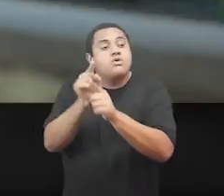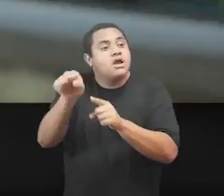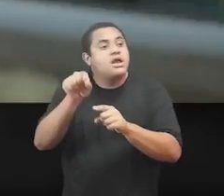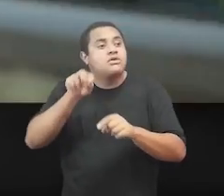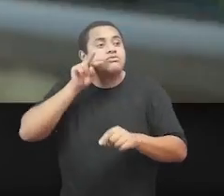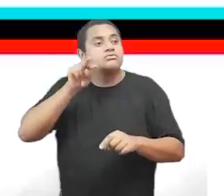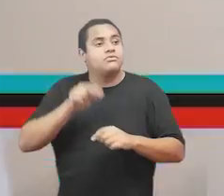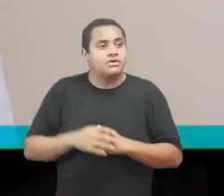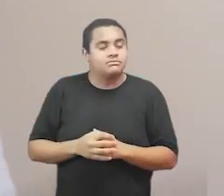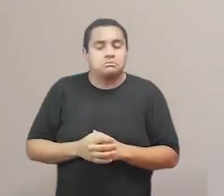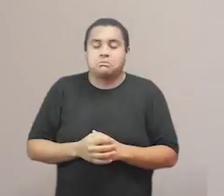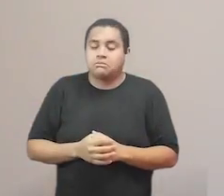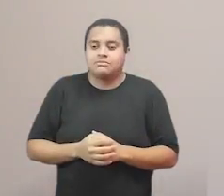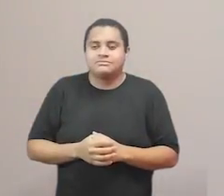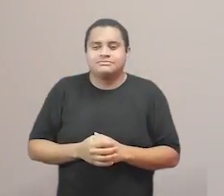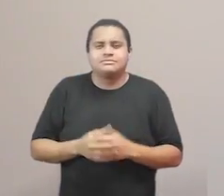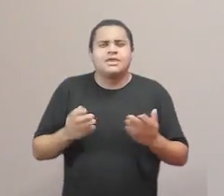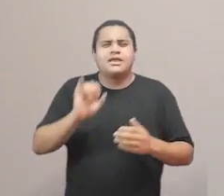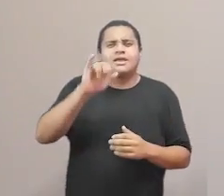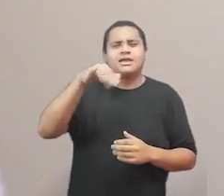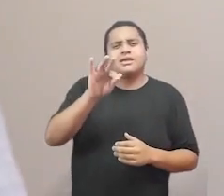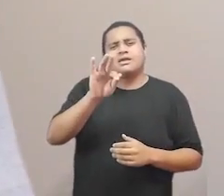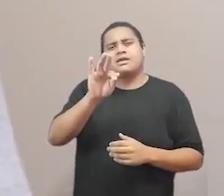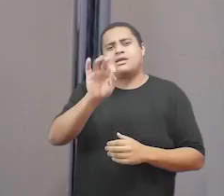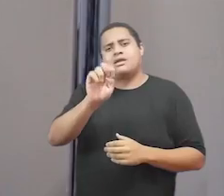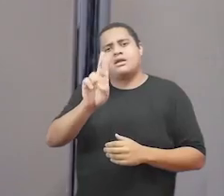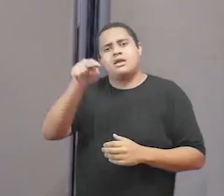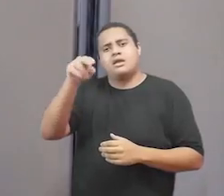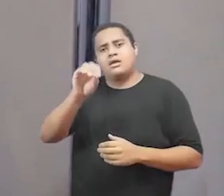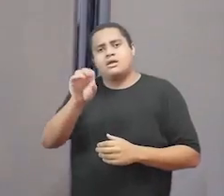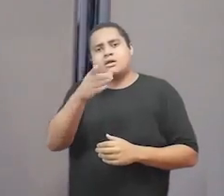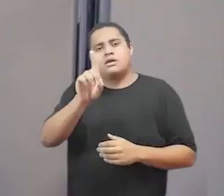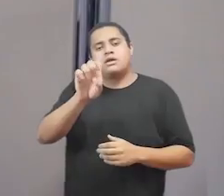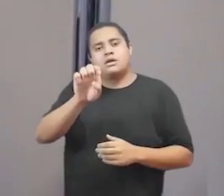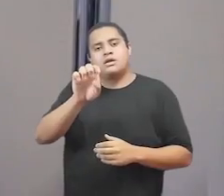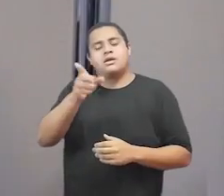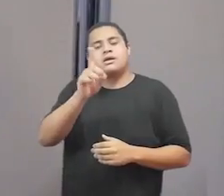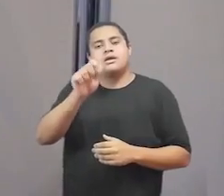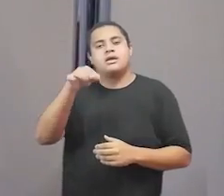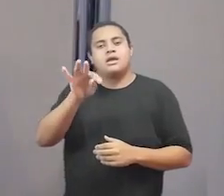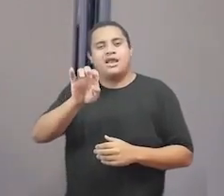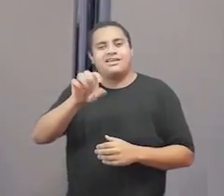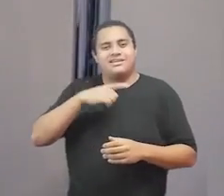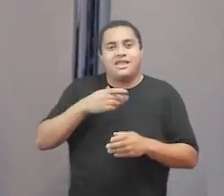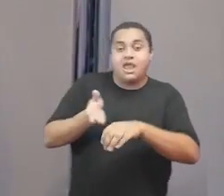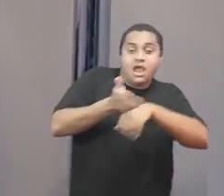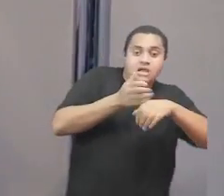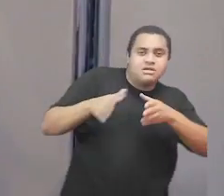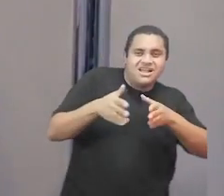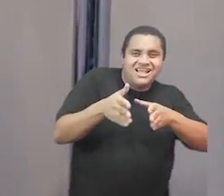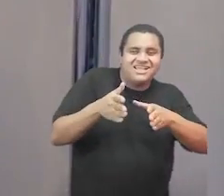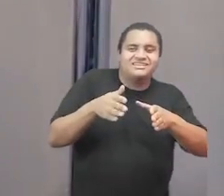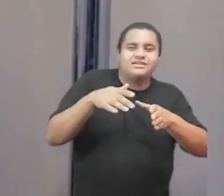Esse pessoal que trabalha aqui. O Inferno de Dante. Para você entrar no Inferno de Dante, tem o Rio Lethe, que é o rio do